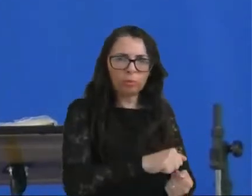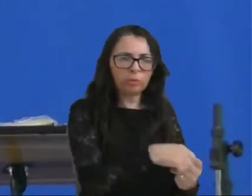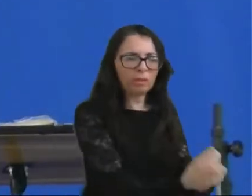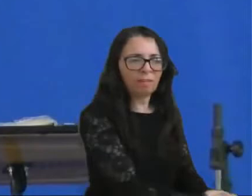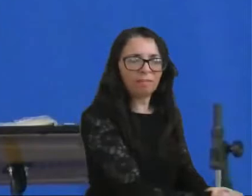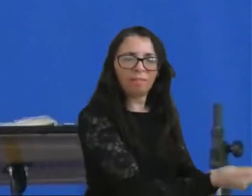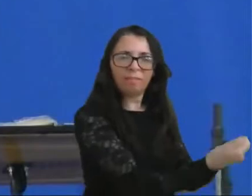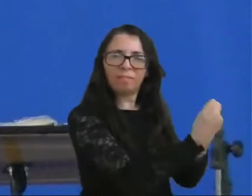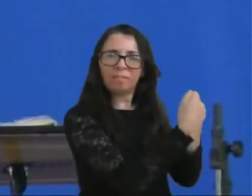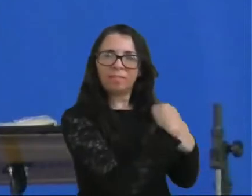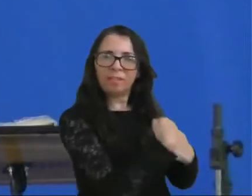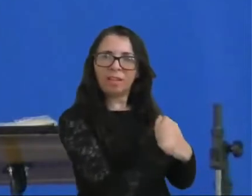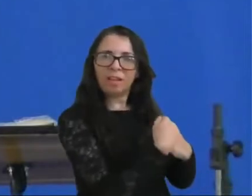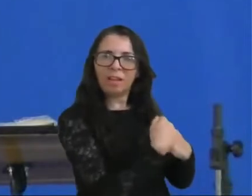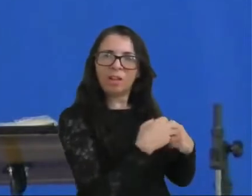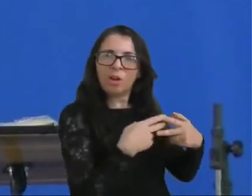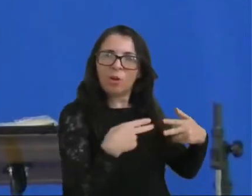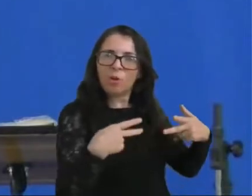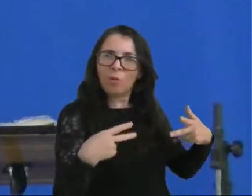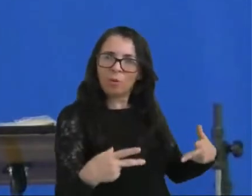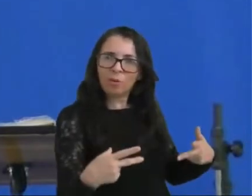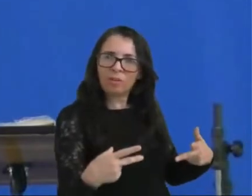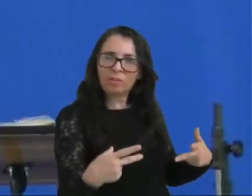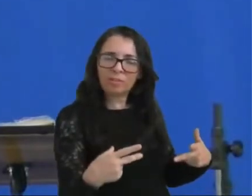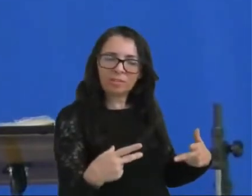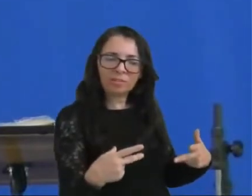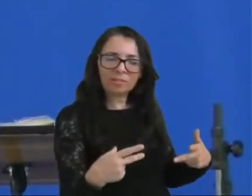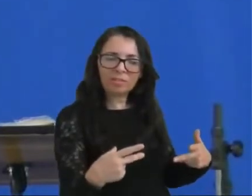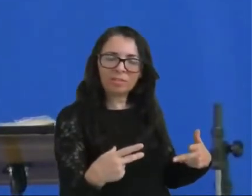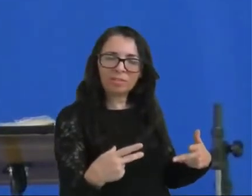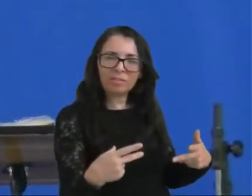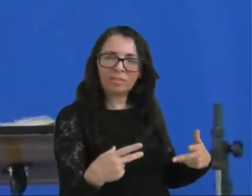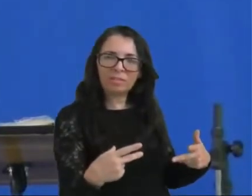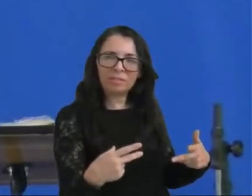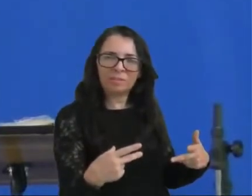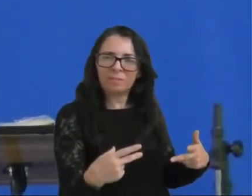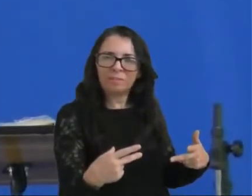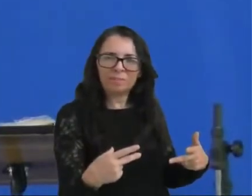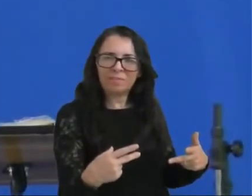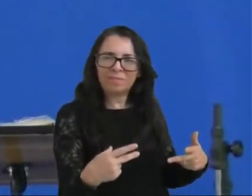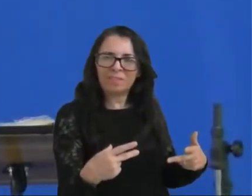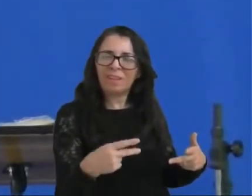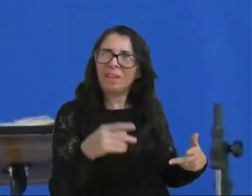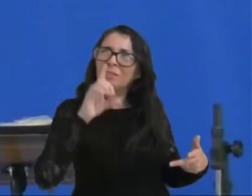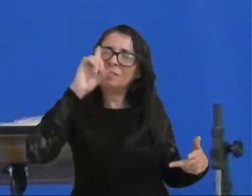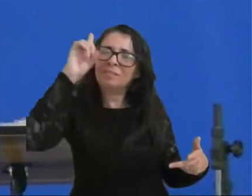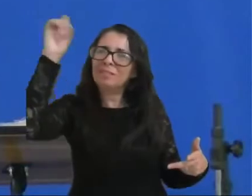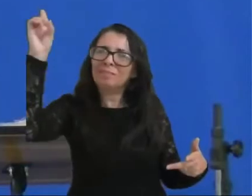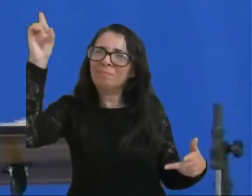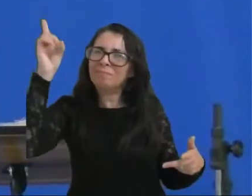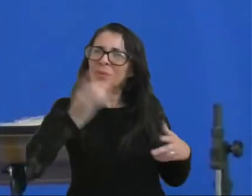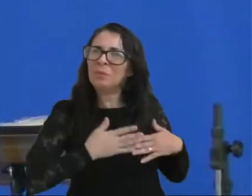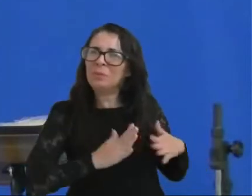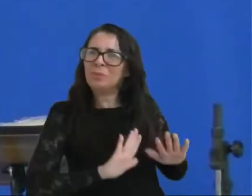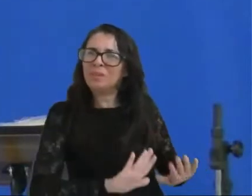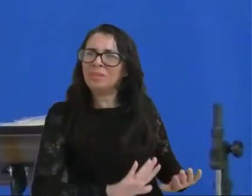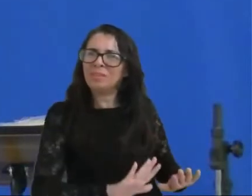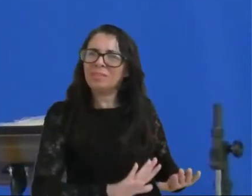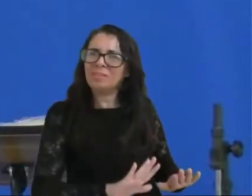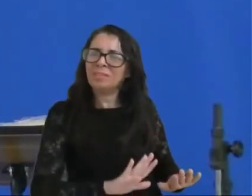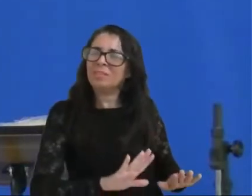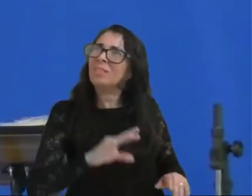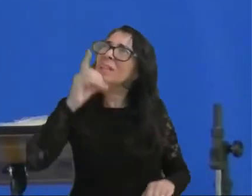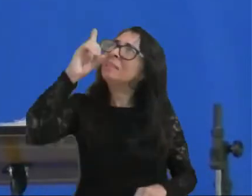manjares oferecidos pelos nicolaítas dessa década, dessa era, e participado da igreja ao mesmo